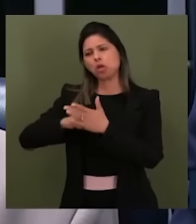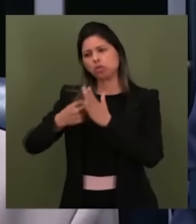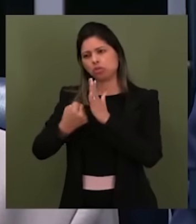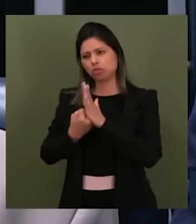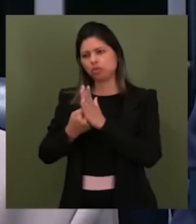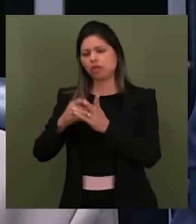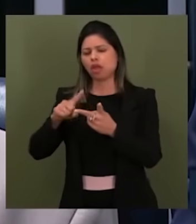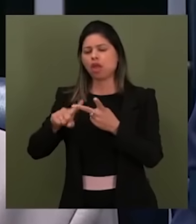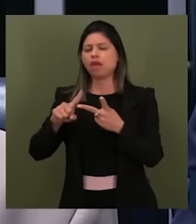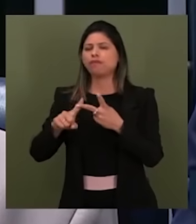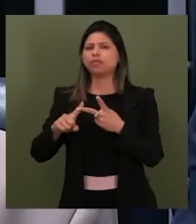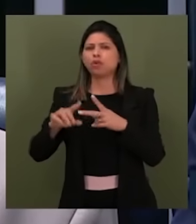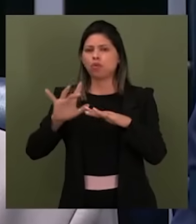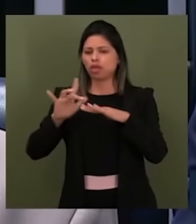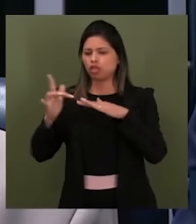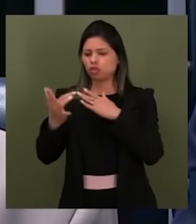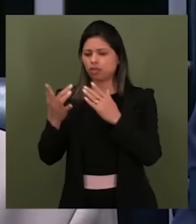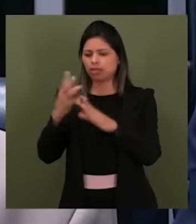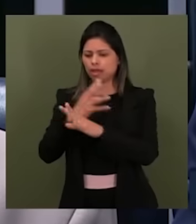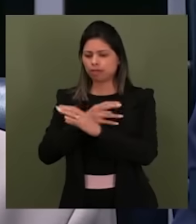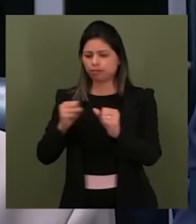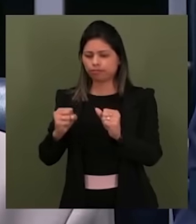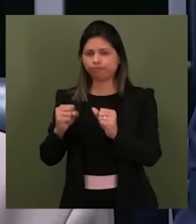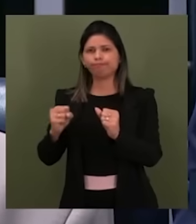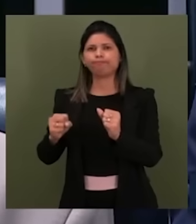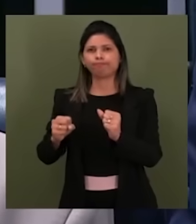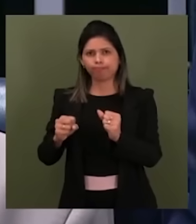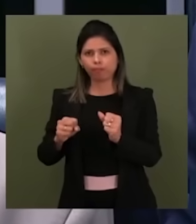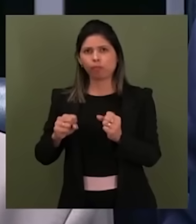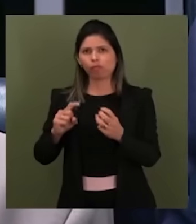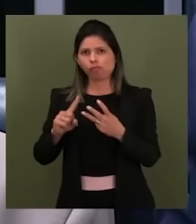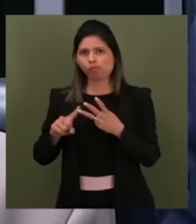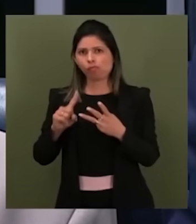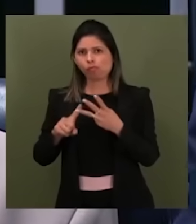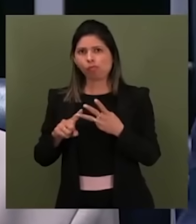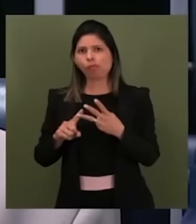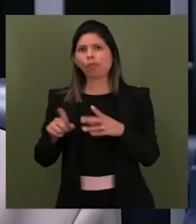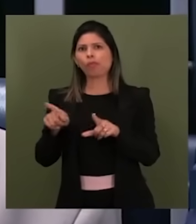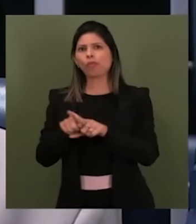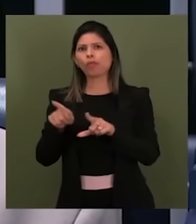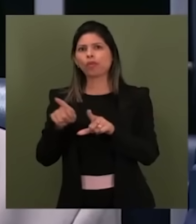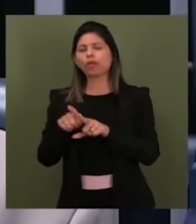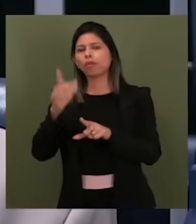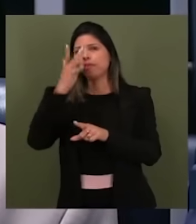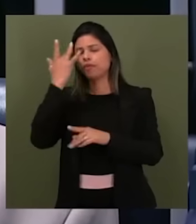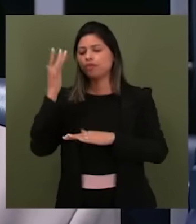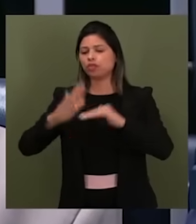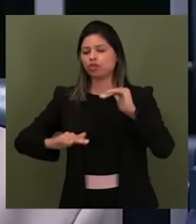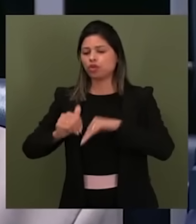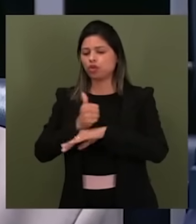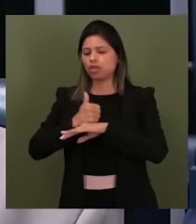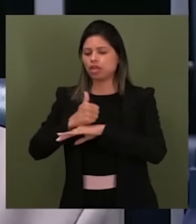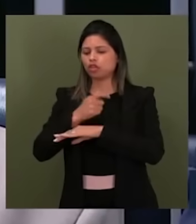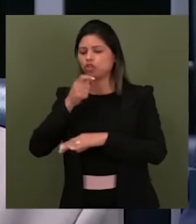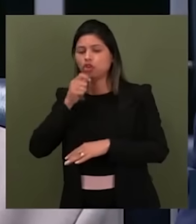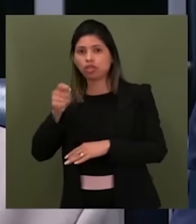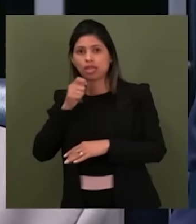Rede social. Jornalistas hoje no Brasil que pensam, que criticam o sistema, estão sofrendo todo tipo de